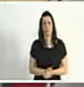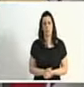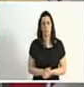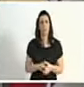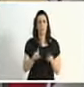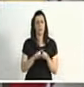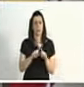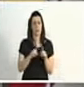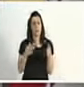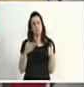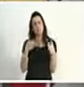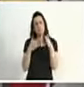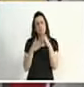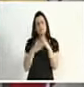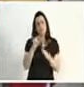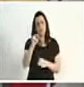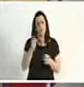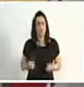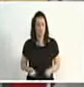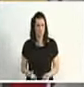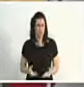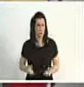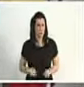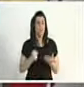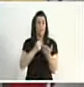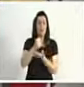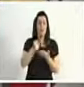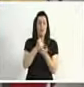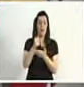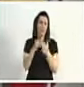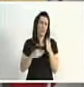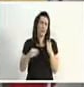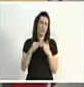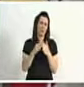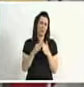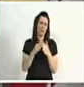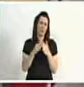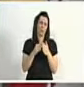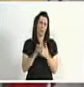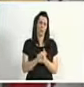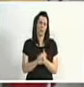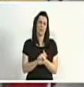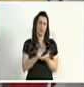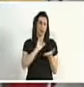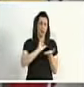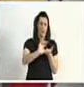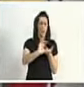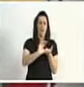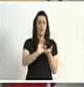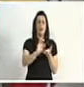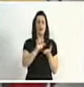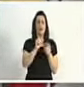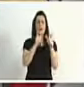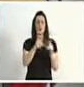limita exclusivamente a despesa primária total, destinando todo o restante dos recursos para a dívida pública